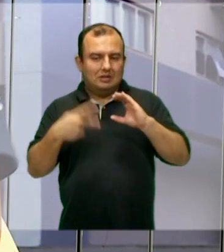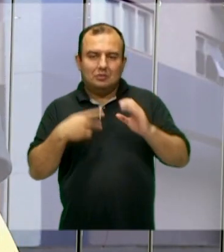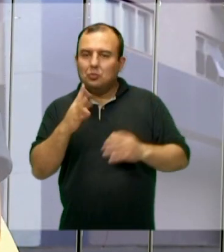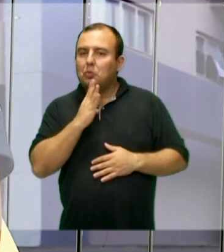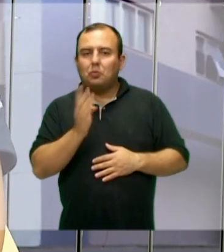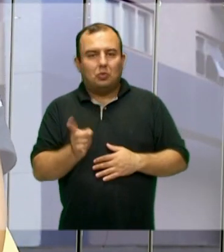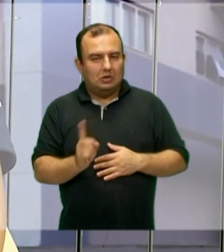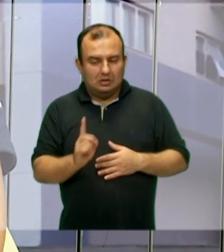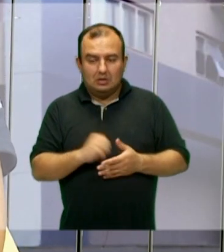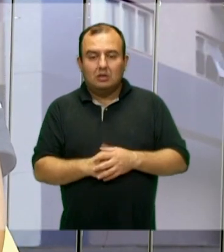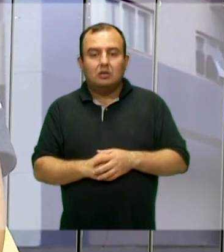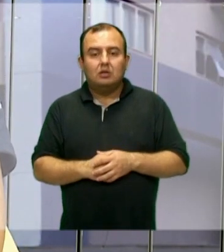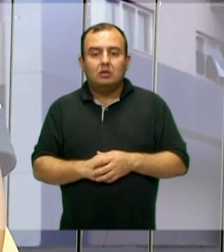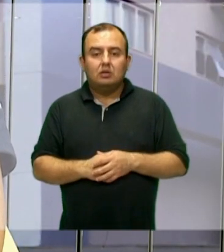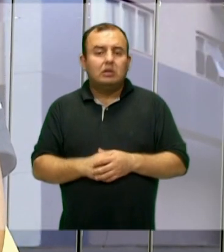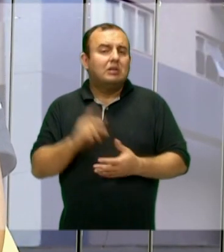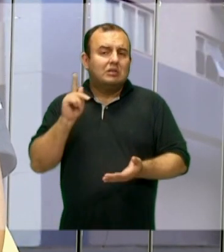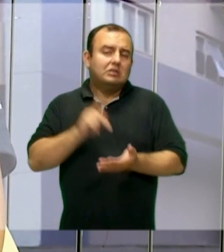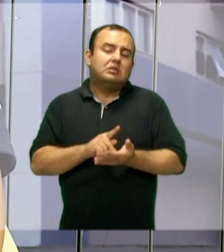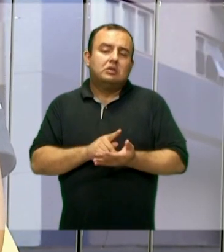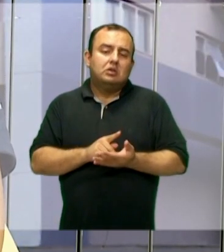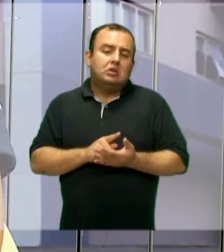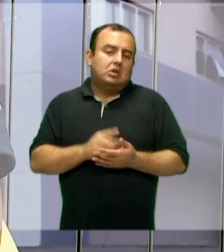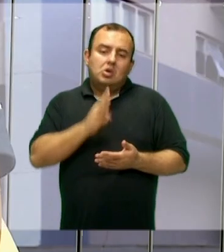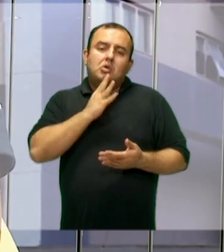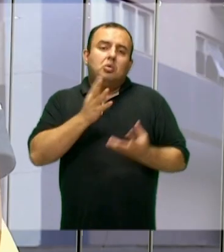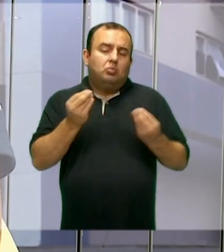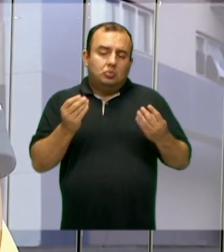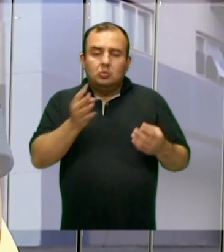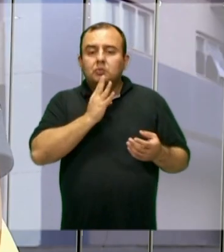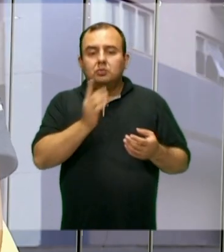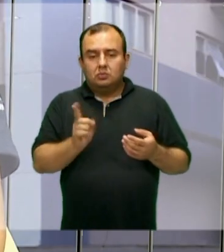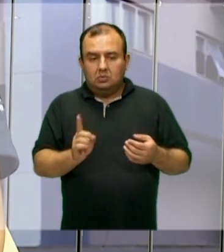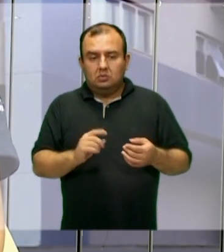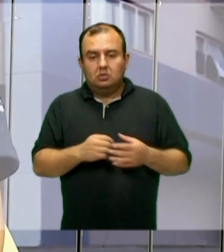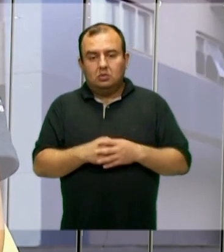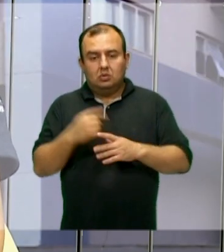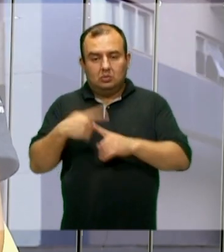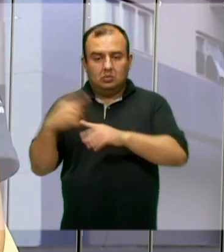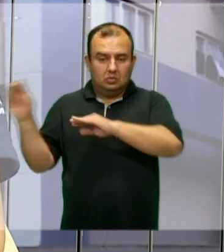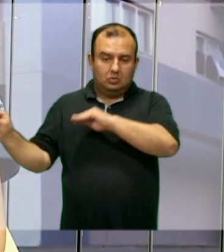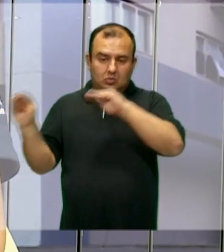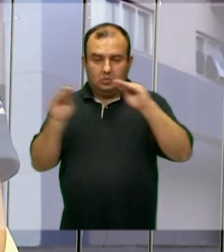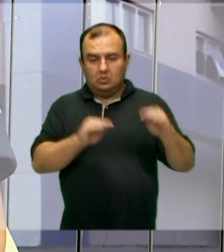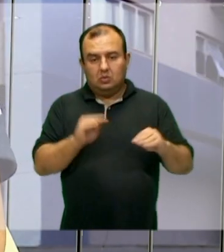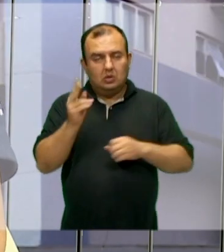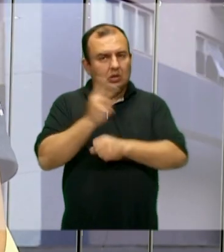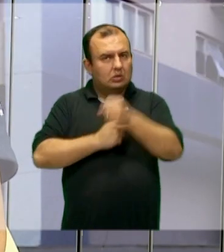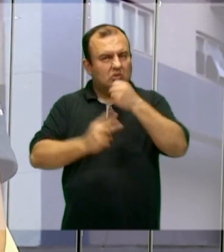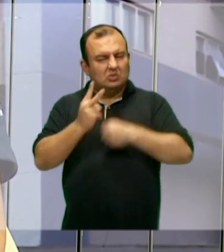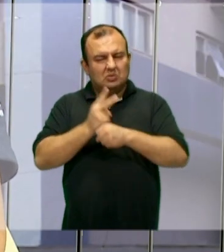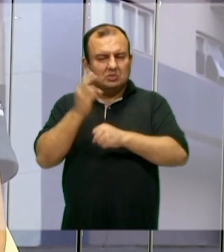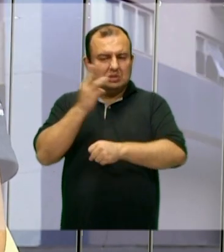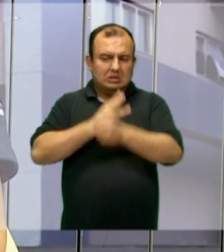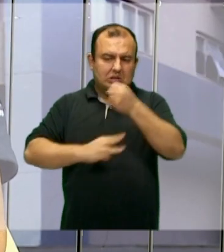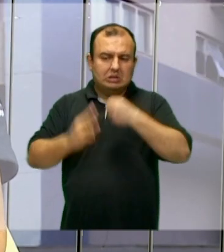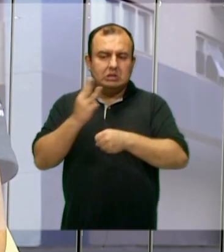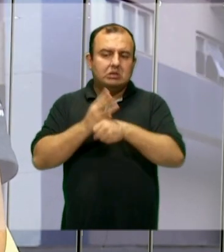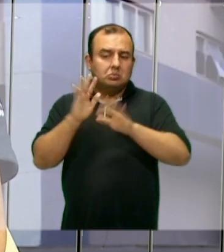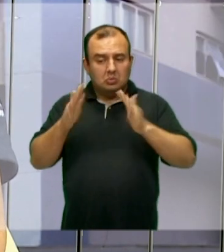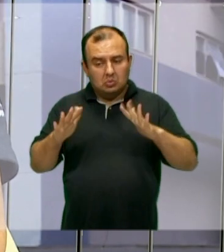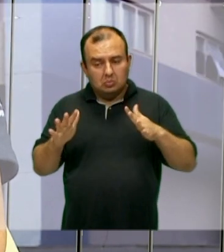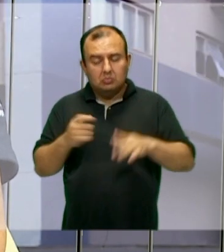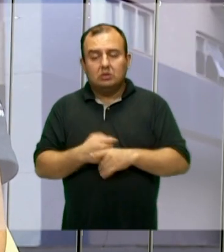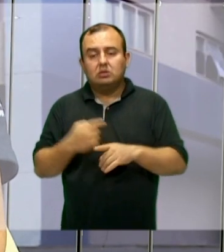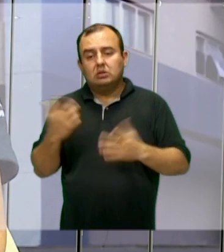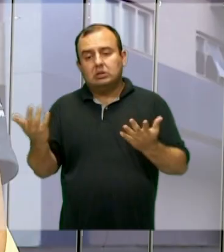para ser sincero. Na verdade, eu não conhecia muito porque eu me mudei para cá há cerca de 2, 3 anos. Então,